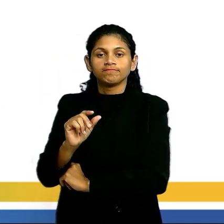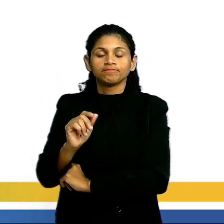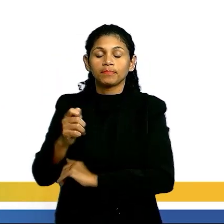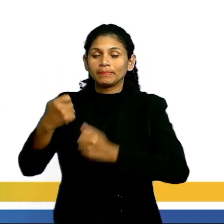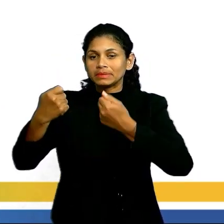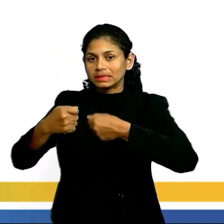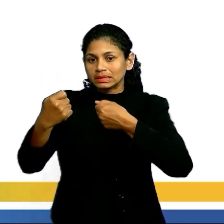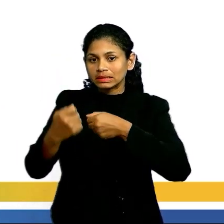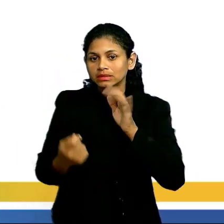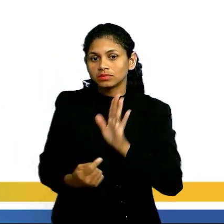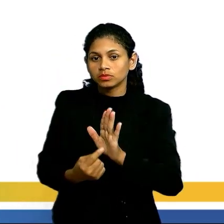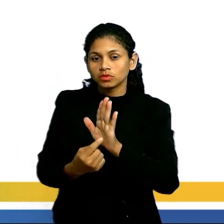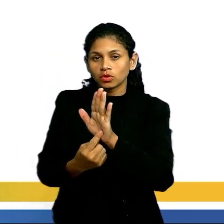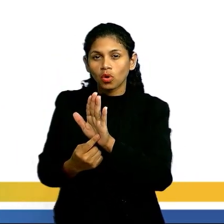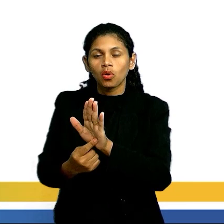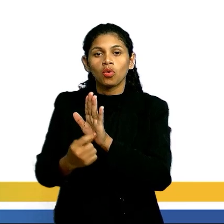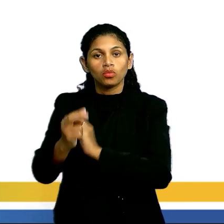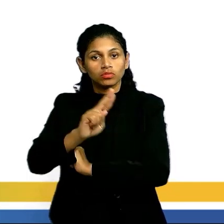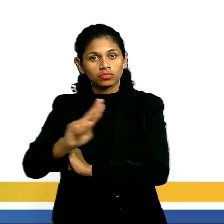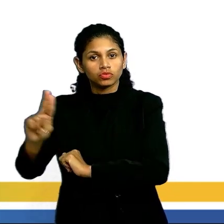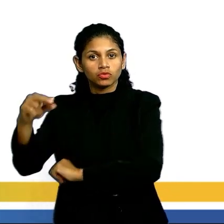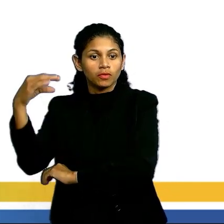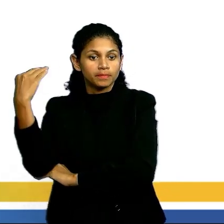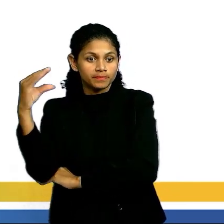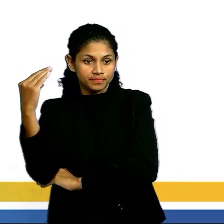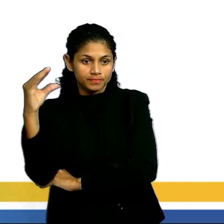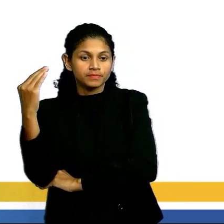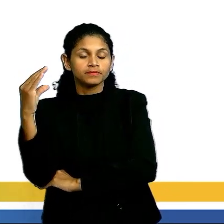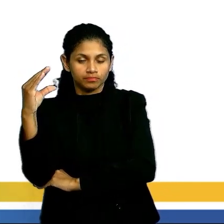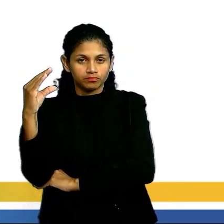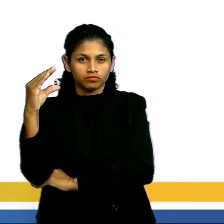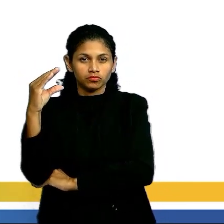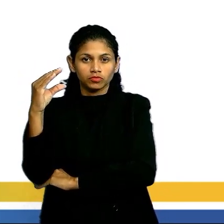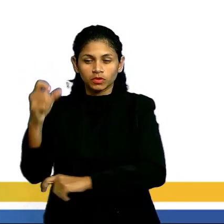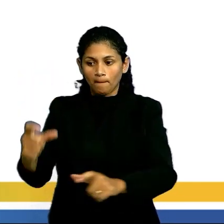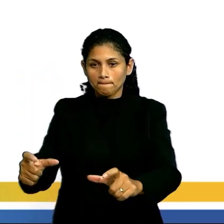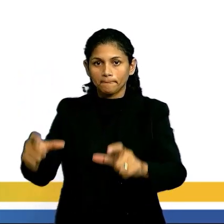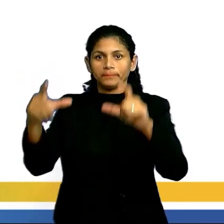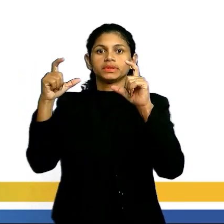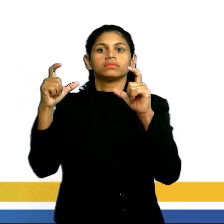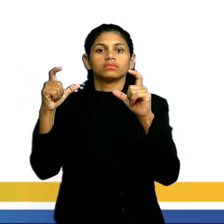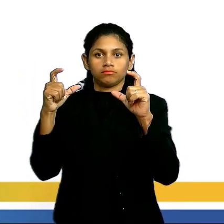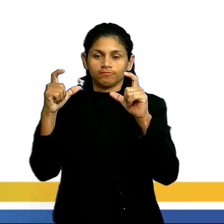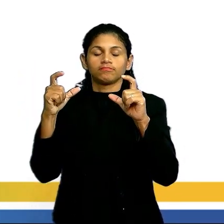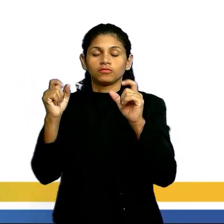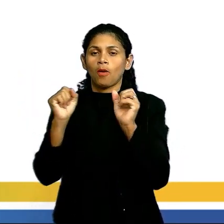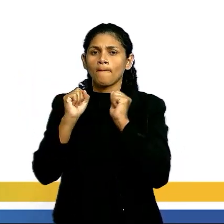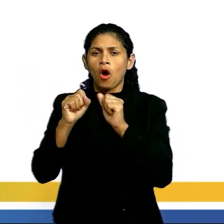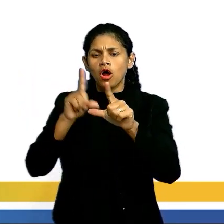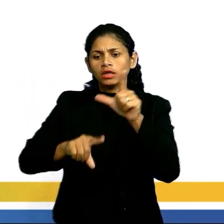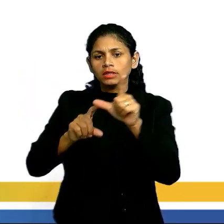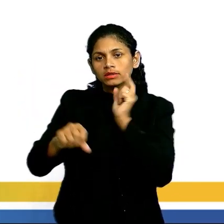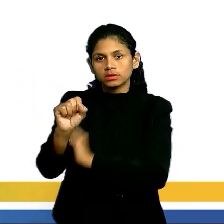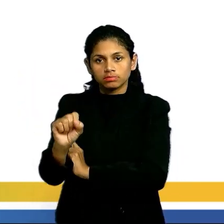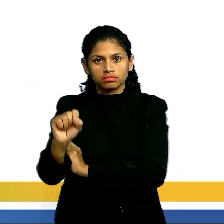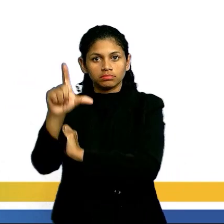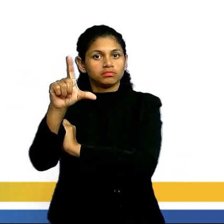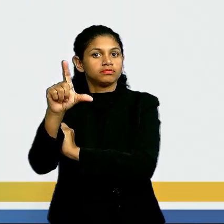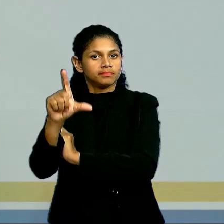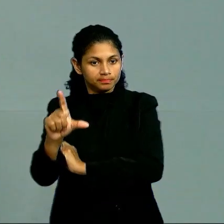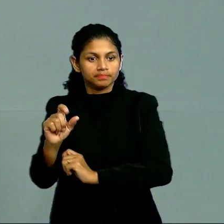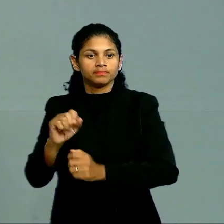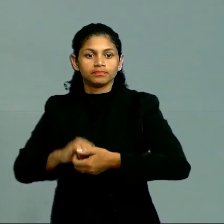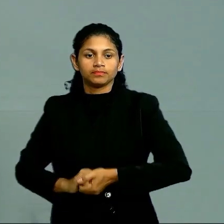científico um destaque, pode ser em negrito, itálico ou sublinhado, tá? Então, isso aqui é o nome científico.